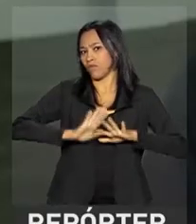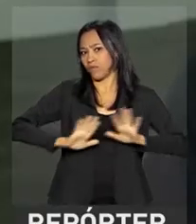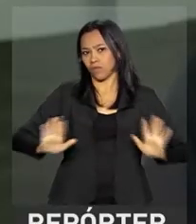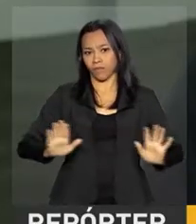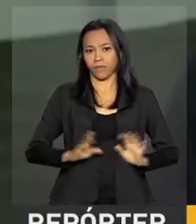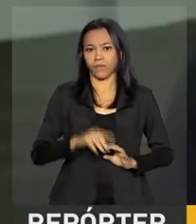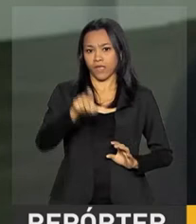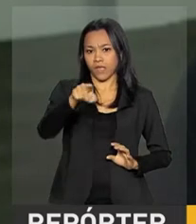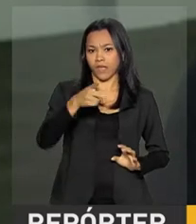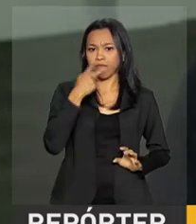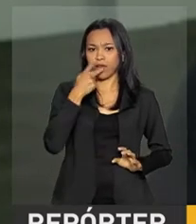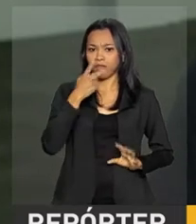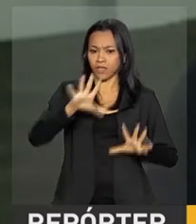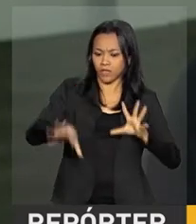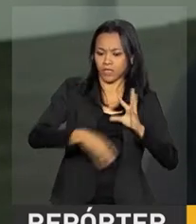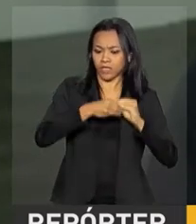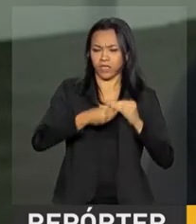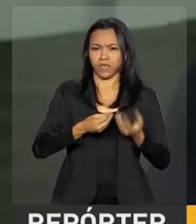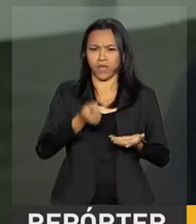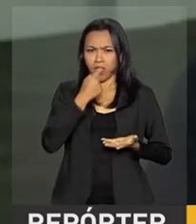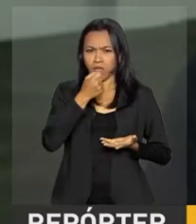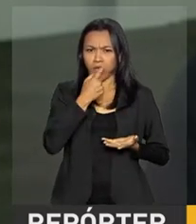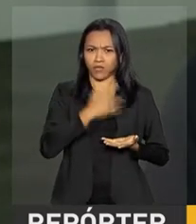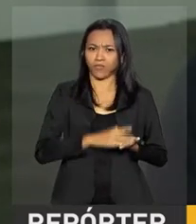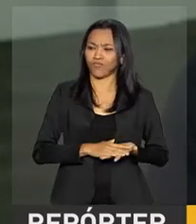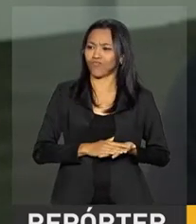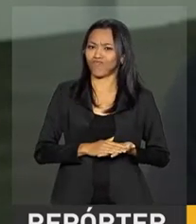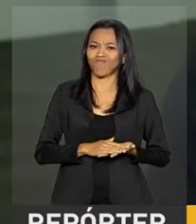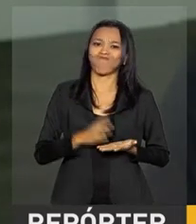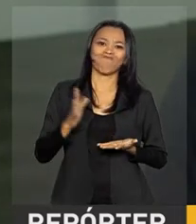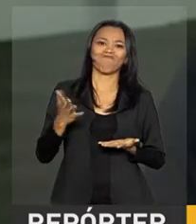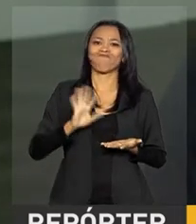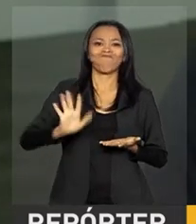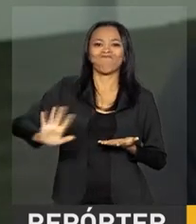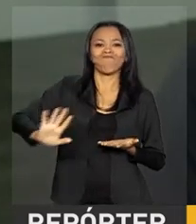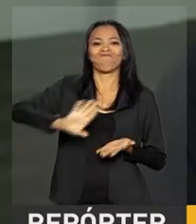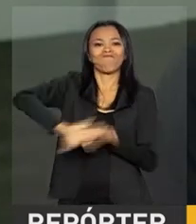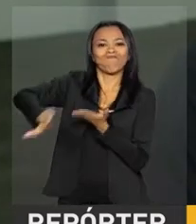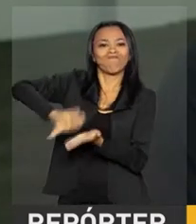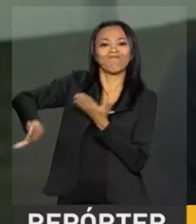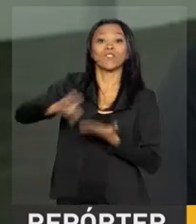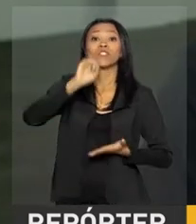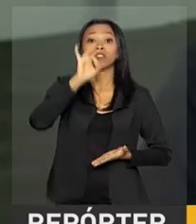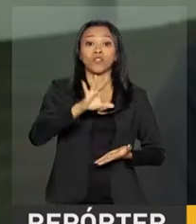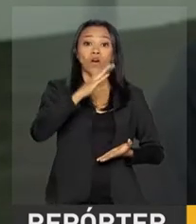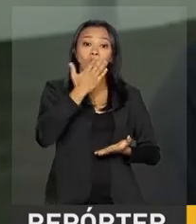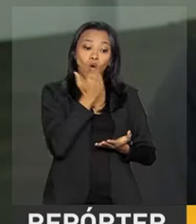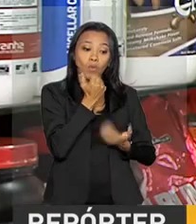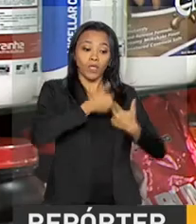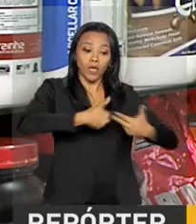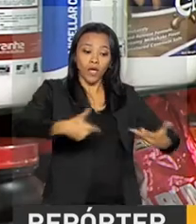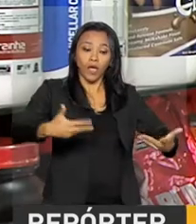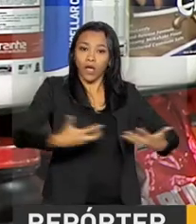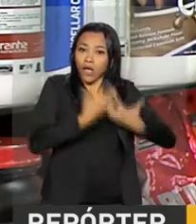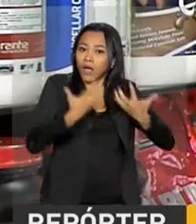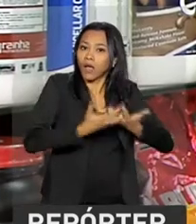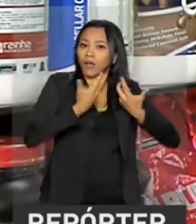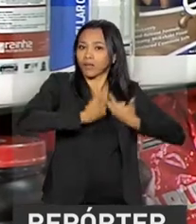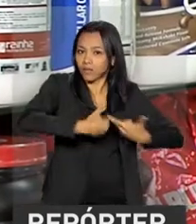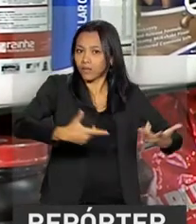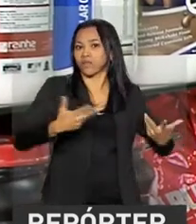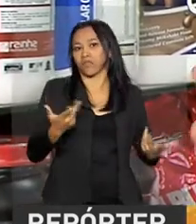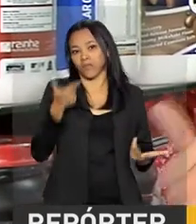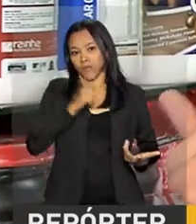suplementação eu prefiro achar todas implementação dentro da minha alimentação que hoje em dia já é possível né são diversas